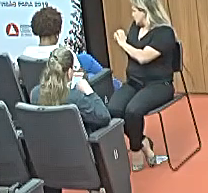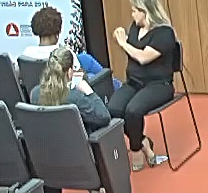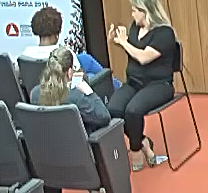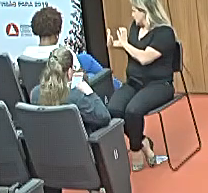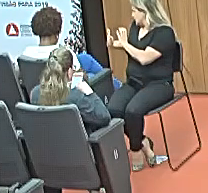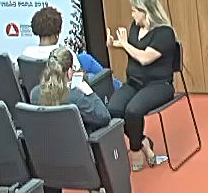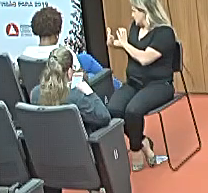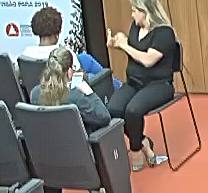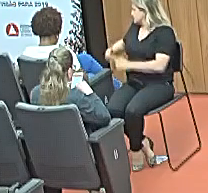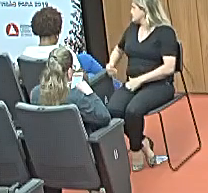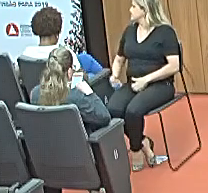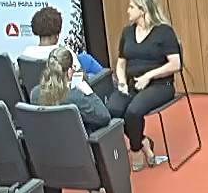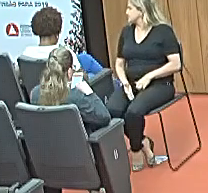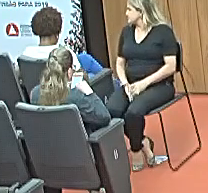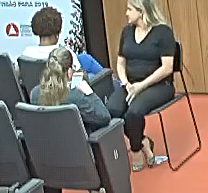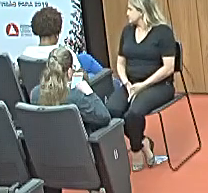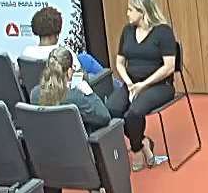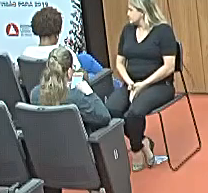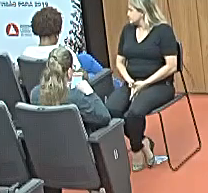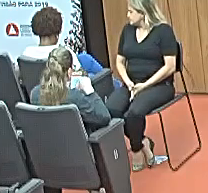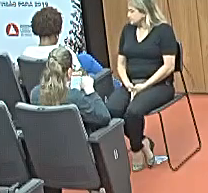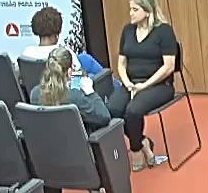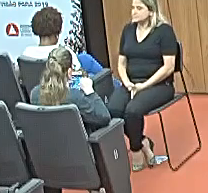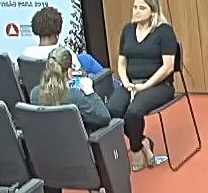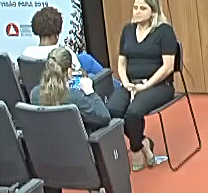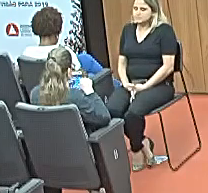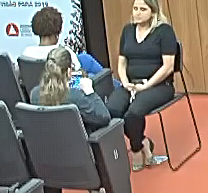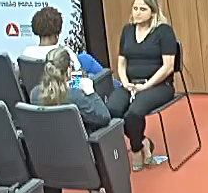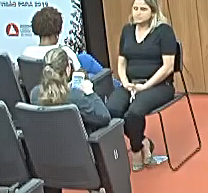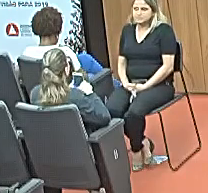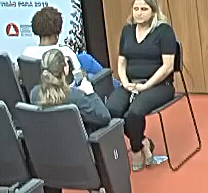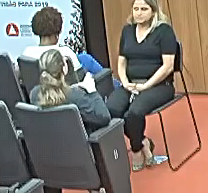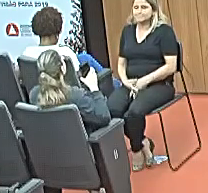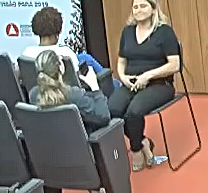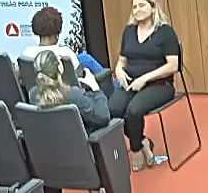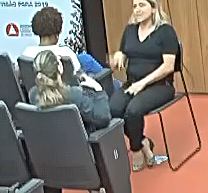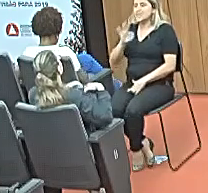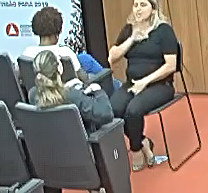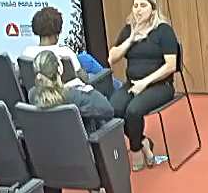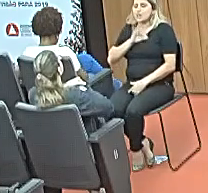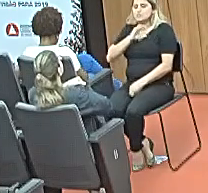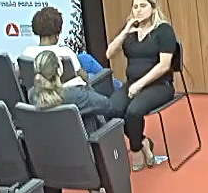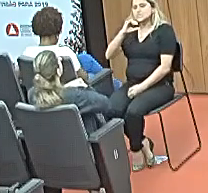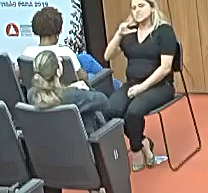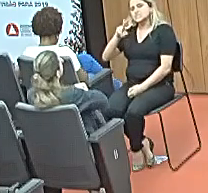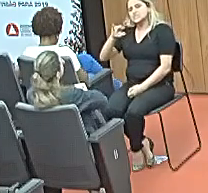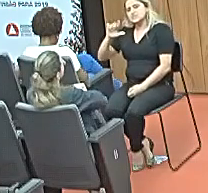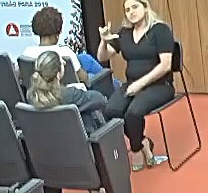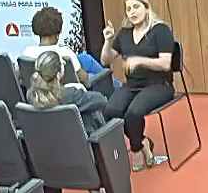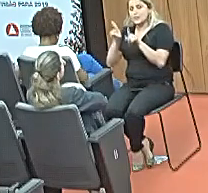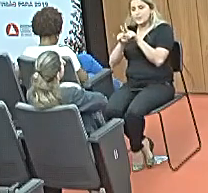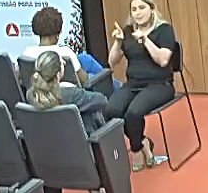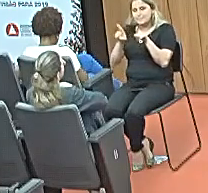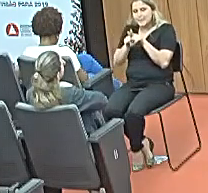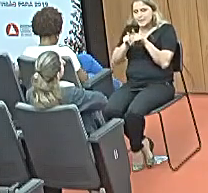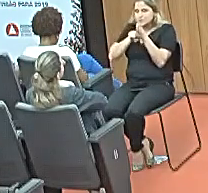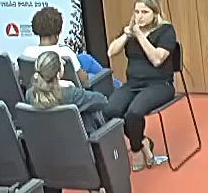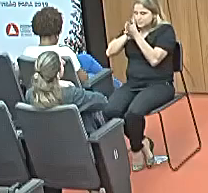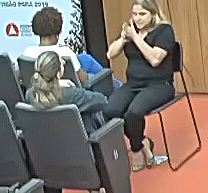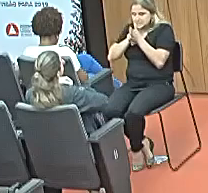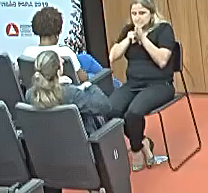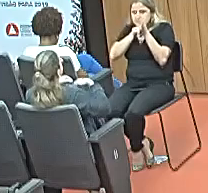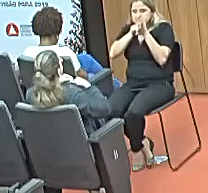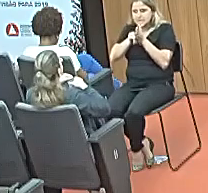desempenha seu papel e muito bem mas ajuda bastante também a polícia civil no ato da investigação é